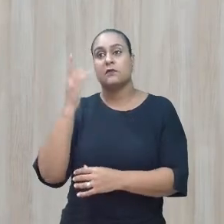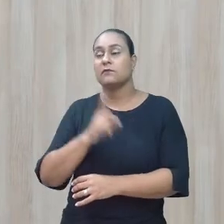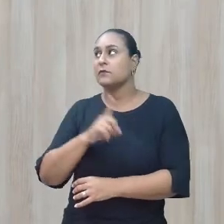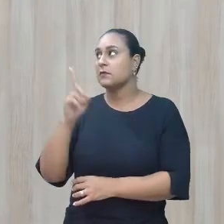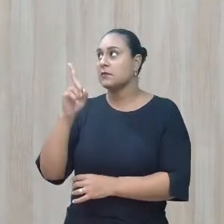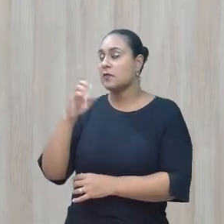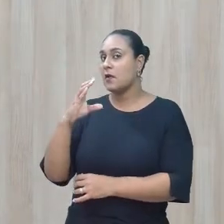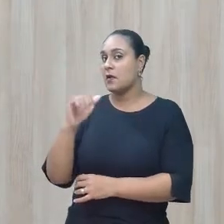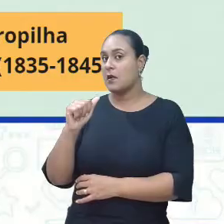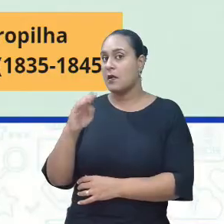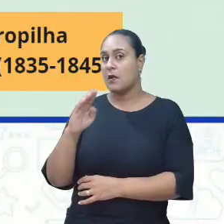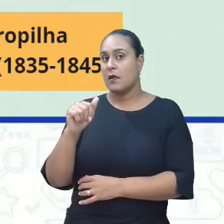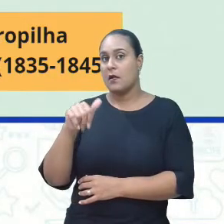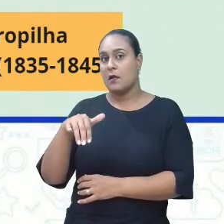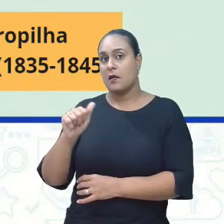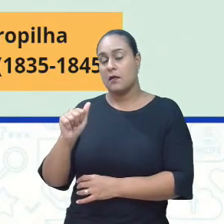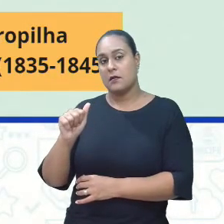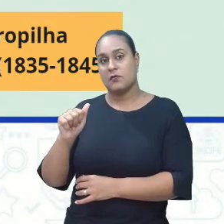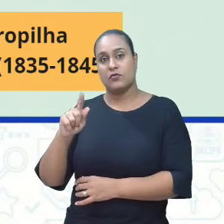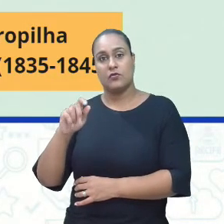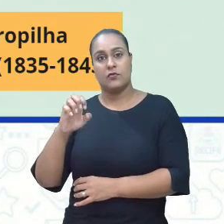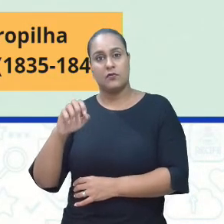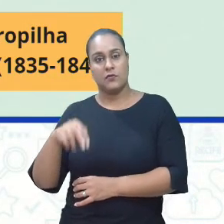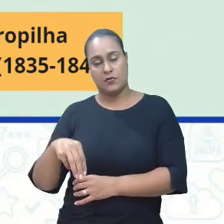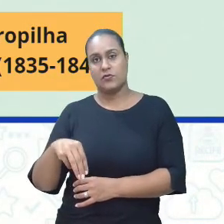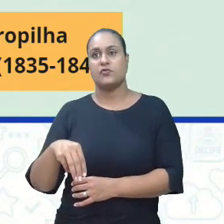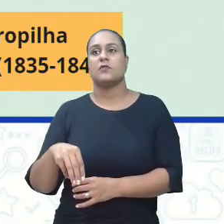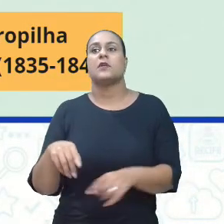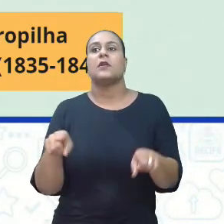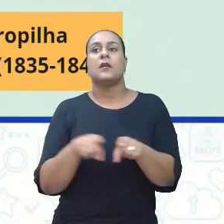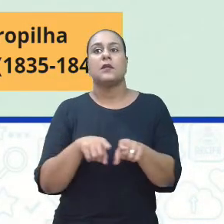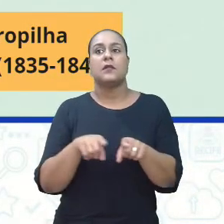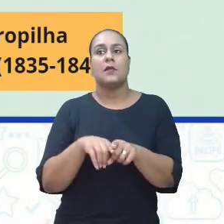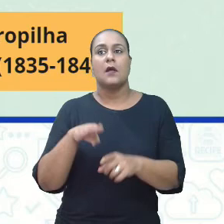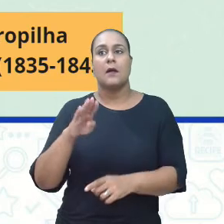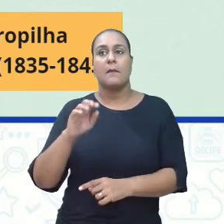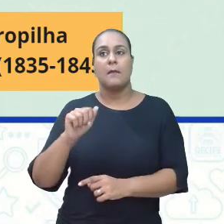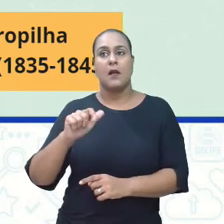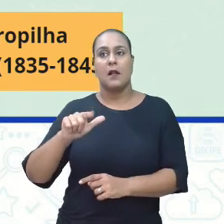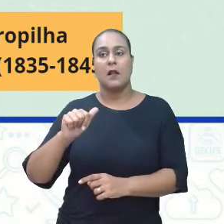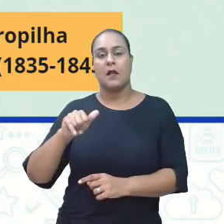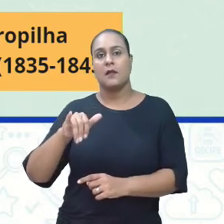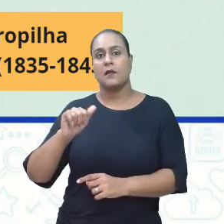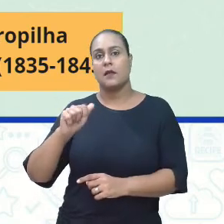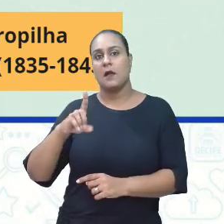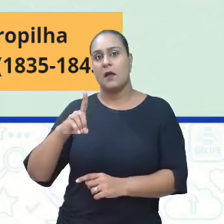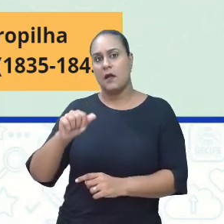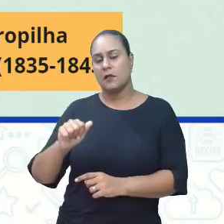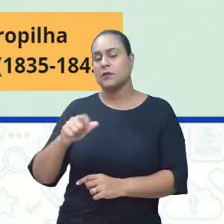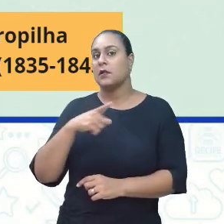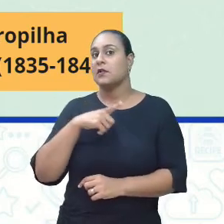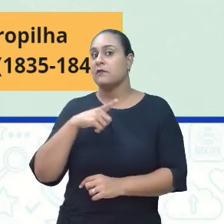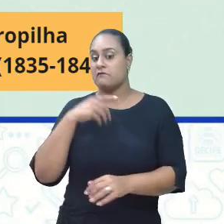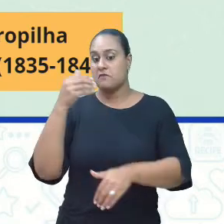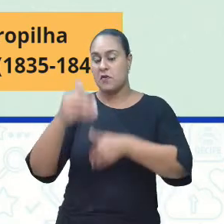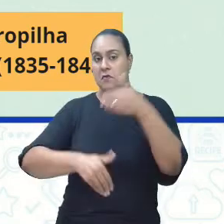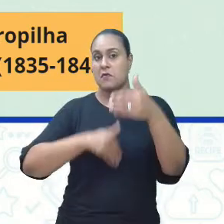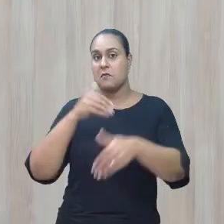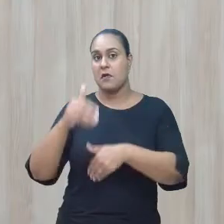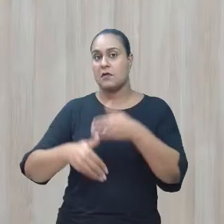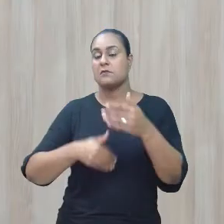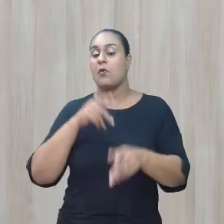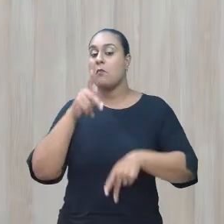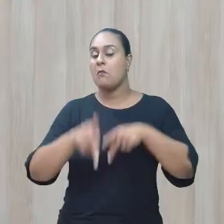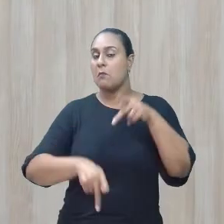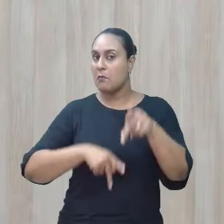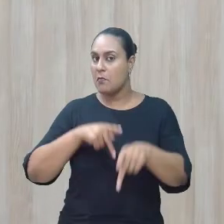cabanagem, e a balaiada, né, no Pará e no Maranhão, tiveram uma grande participação